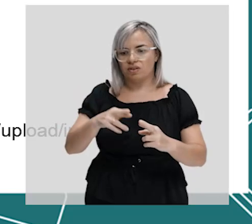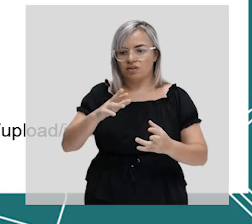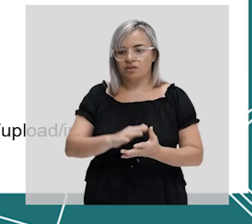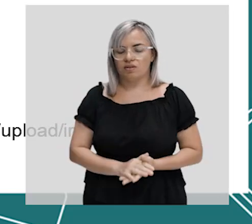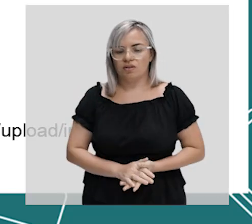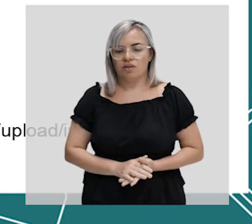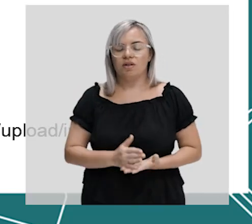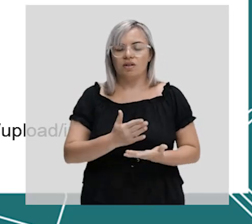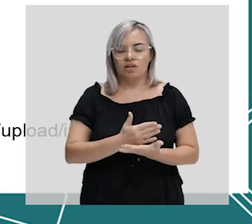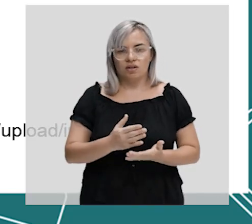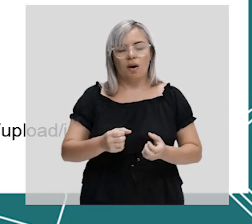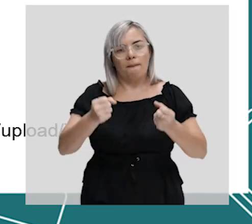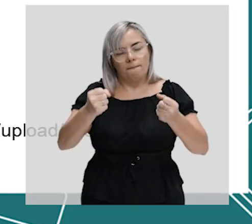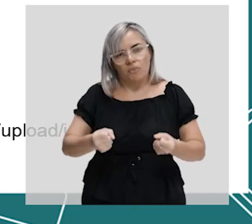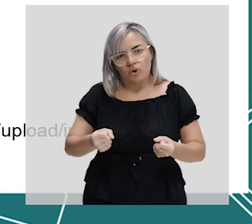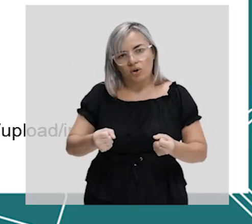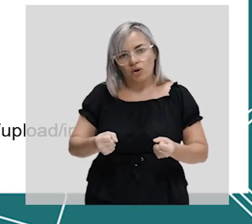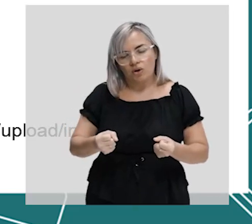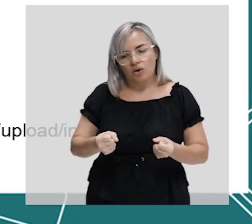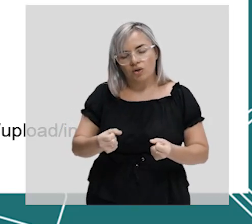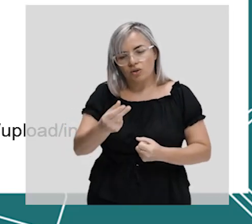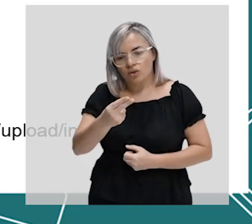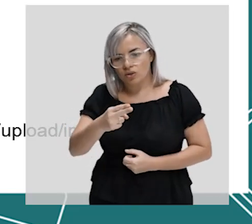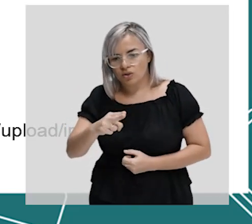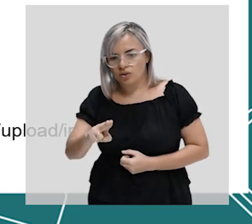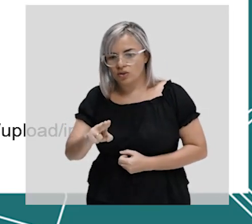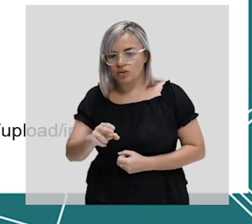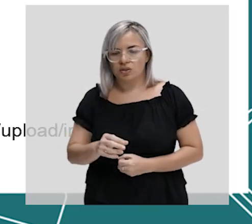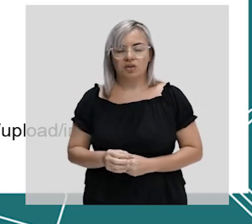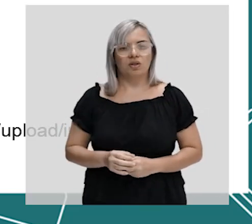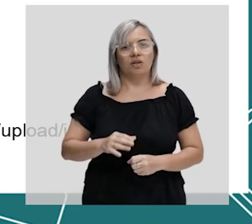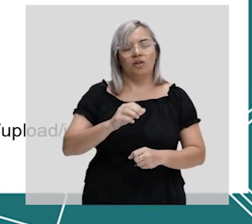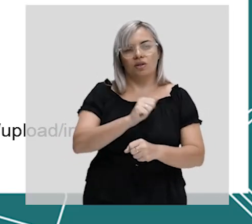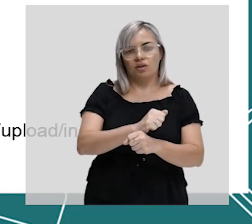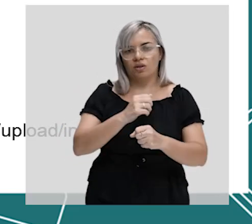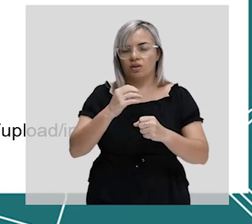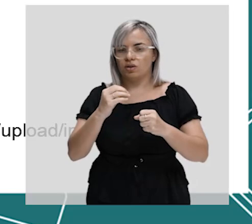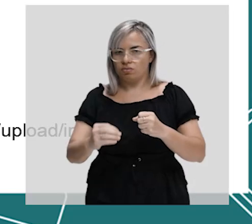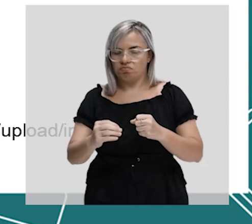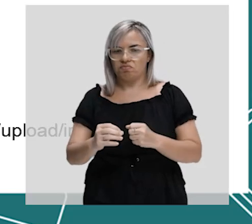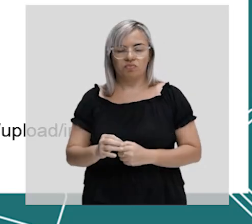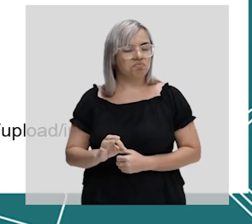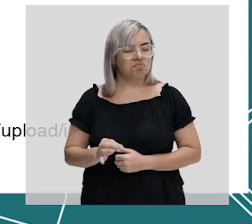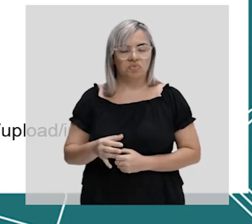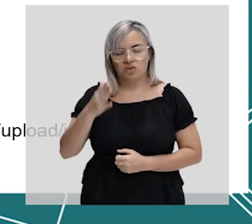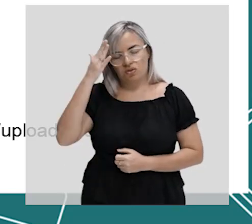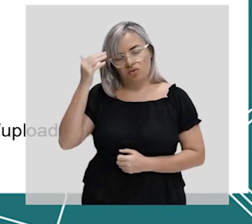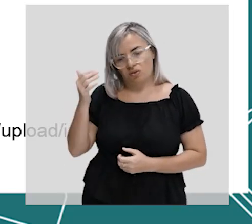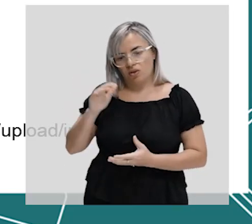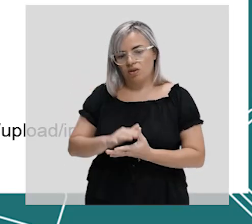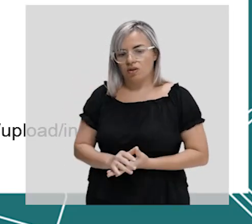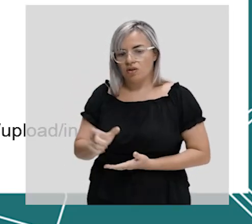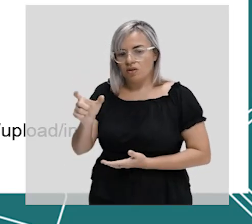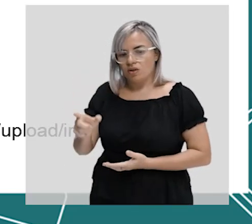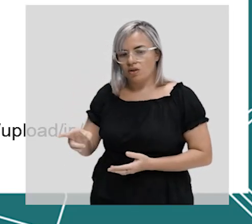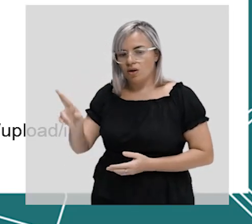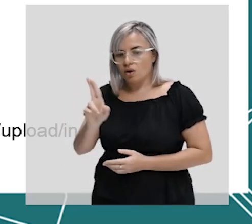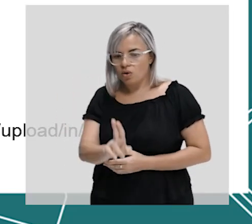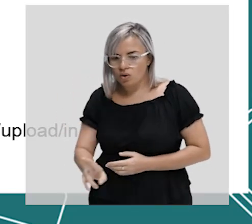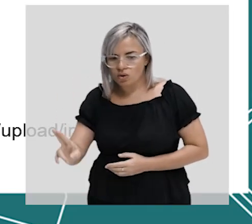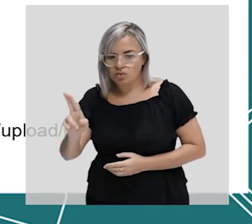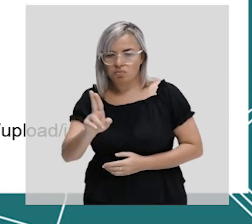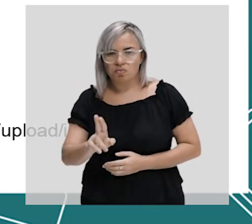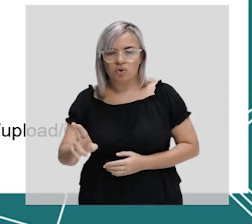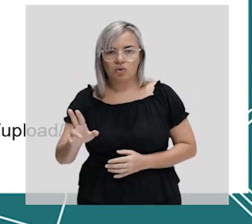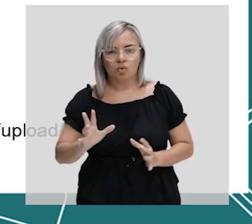podem ser chamados de indeterminados, indeterminantes, indefinidos. Pois é, são usados quando nos referimos a algo em